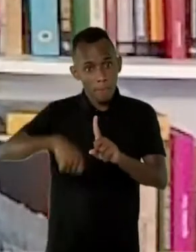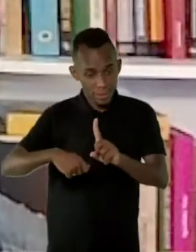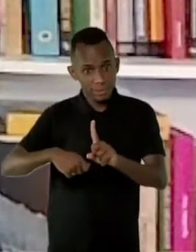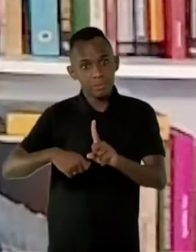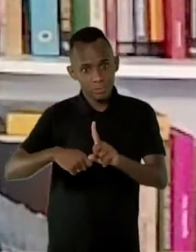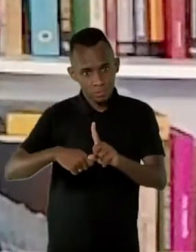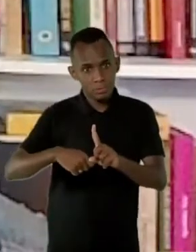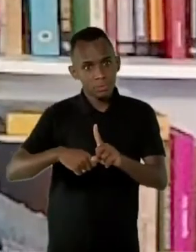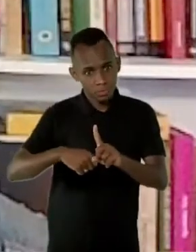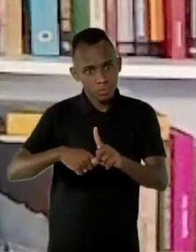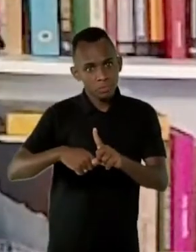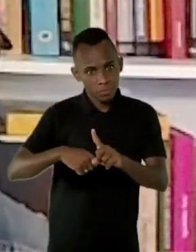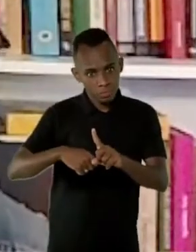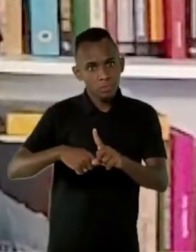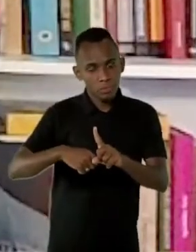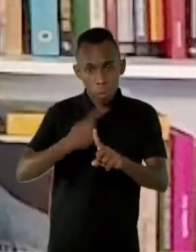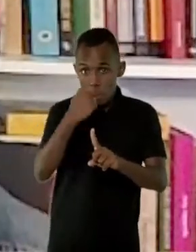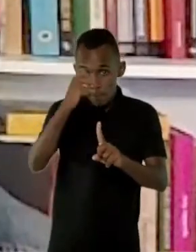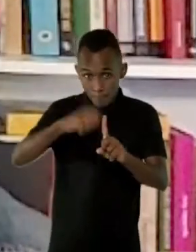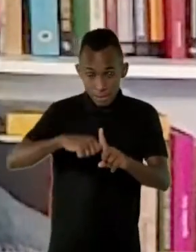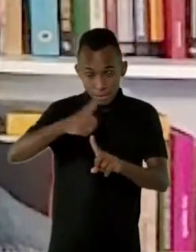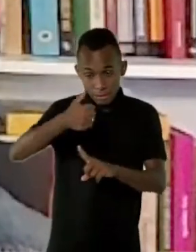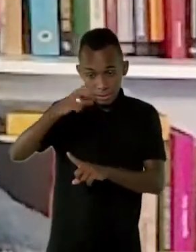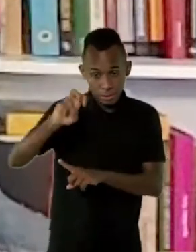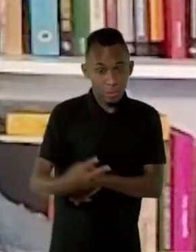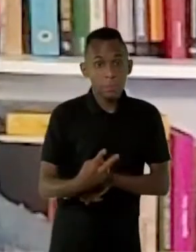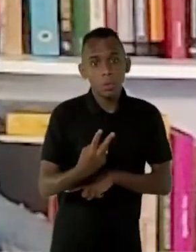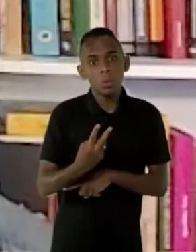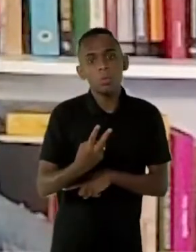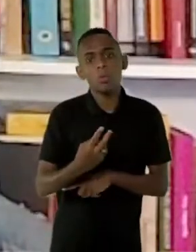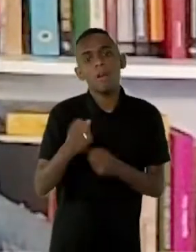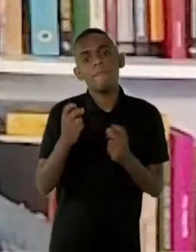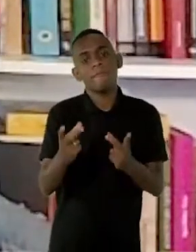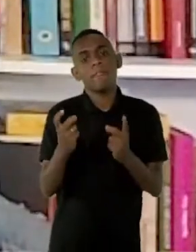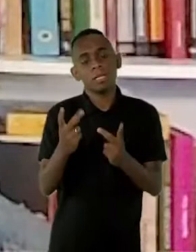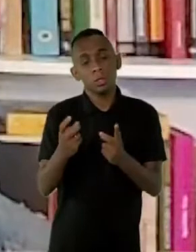em apenas um mês, né? Isso aconteceu também